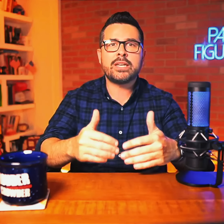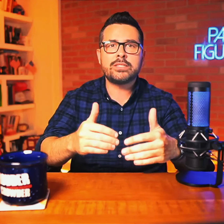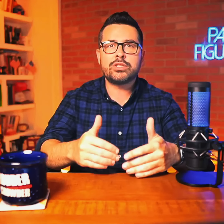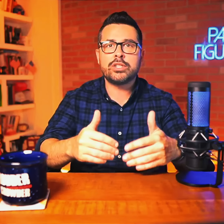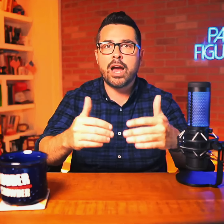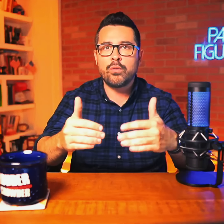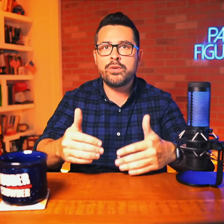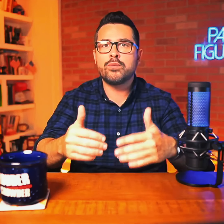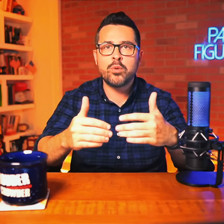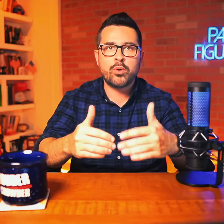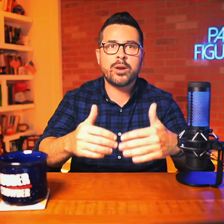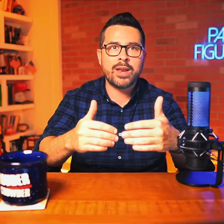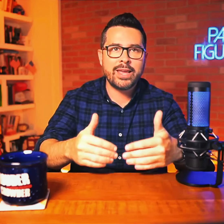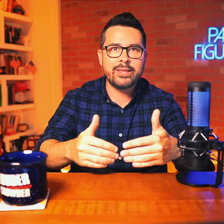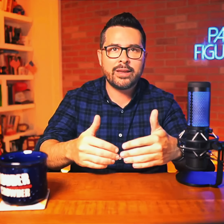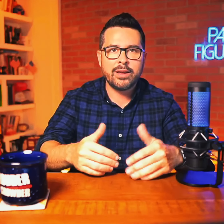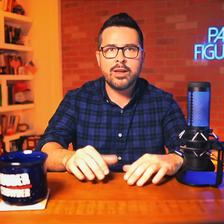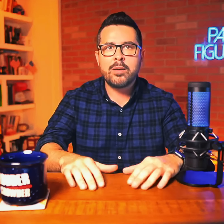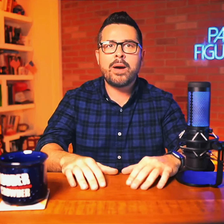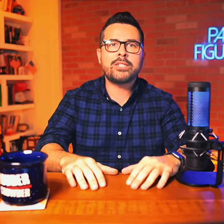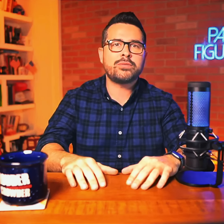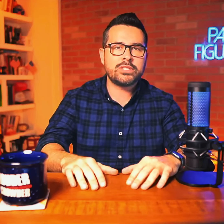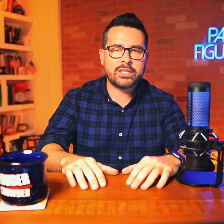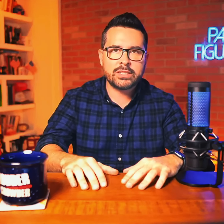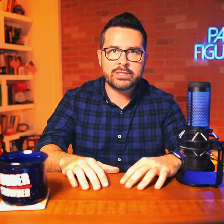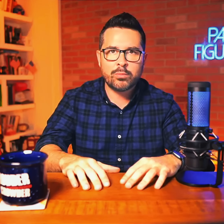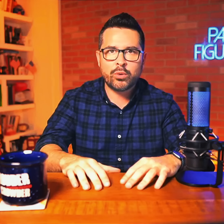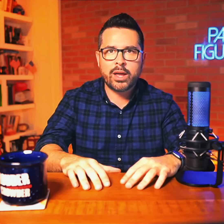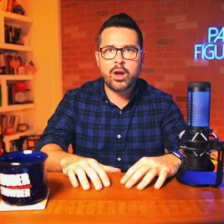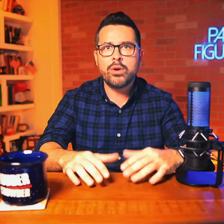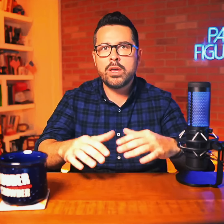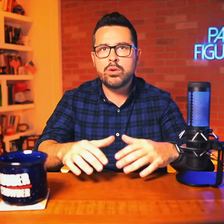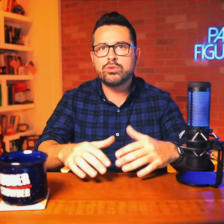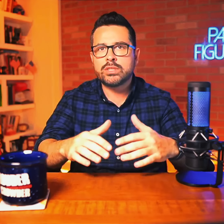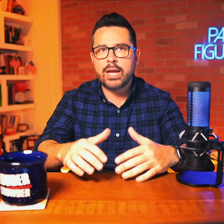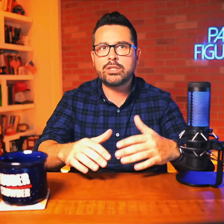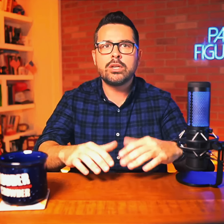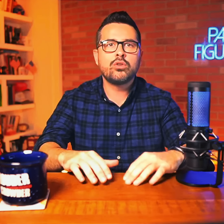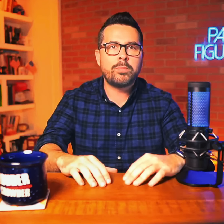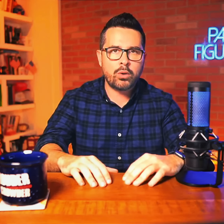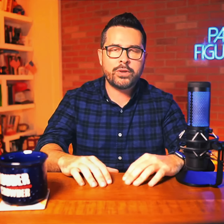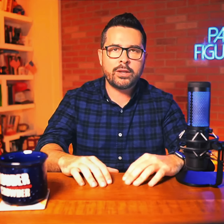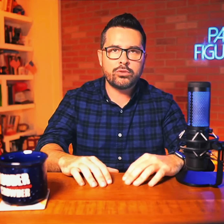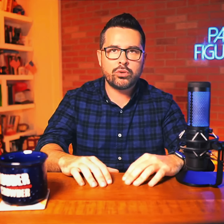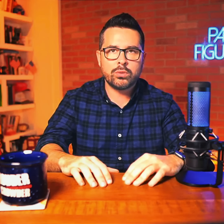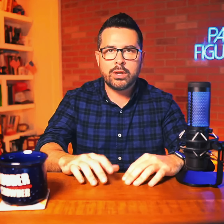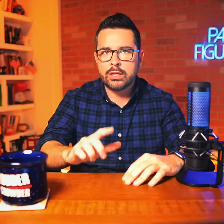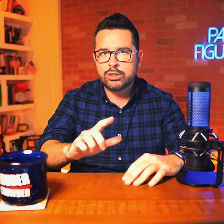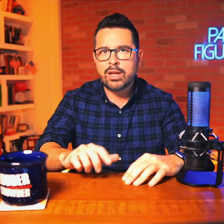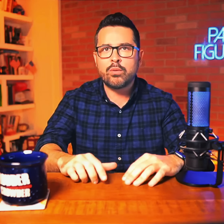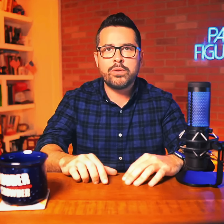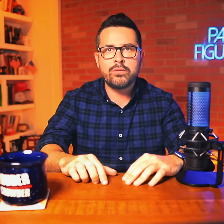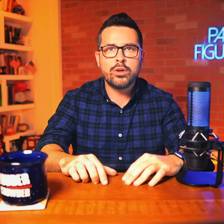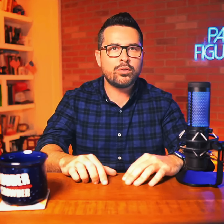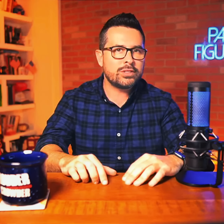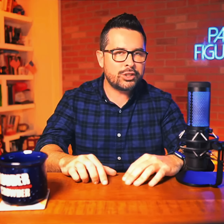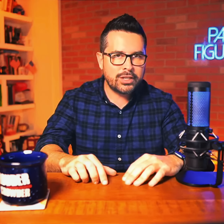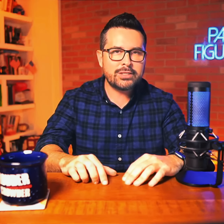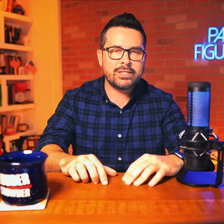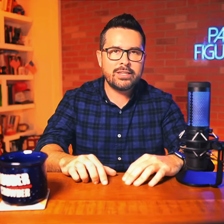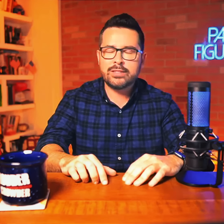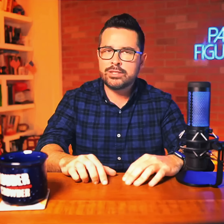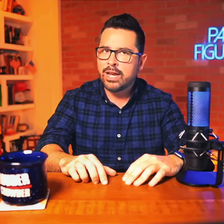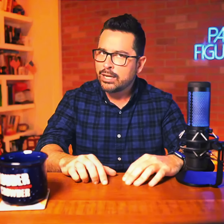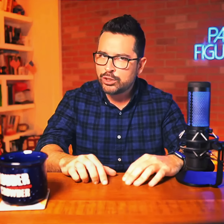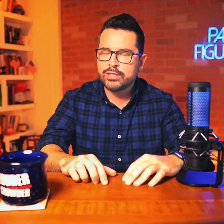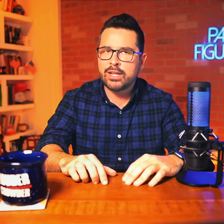se você quiser assistir ao vivo o meu programa na íntegra, basta você acessar o meu canal e o site do Paulo Figueiredo Show. Está ao vivo todas as